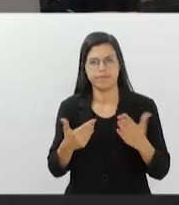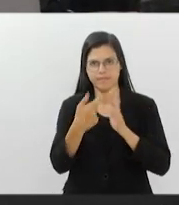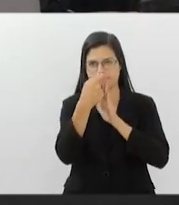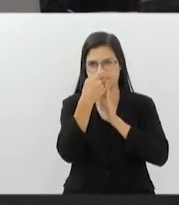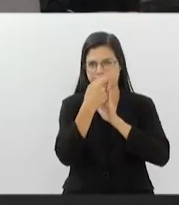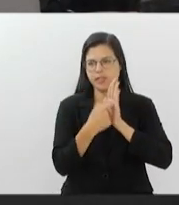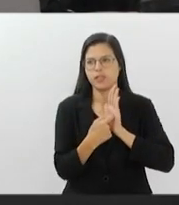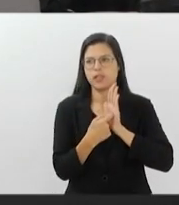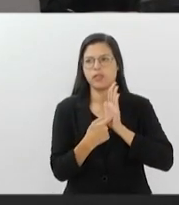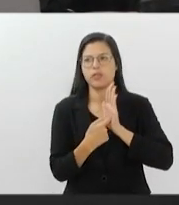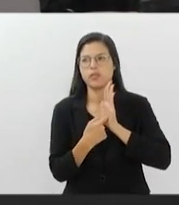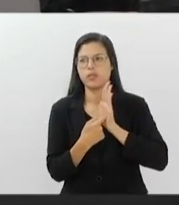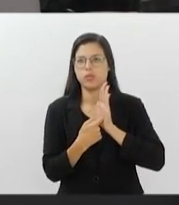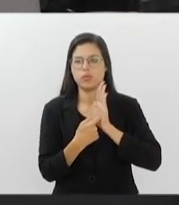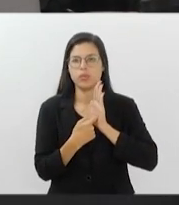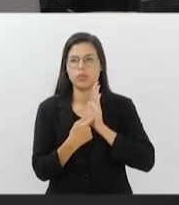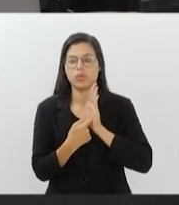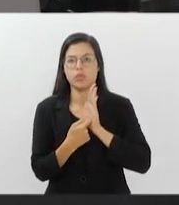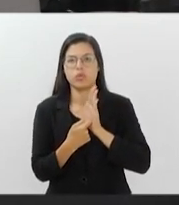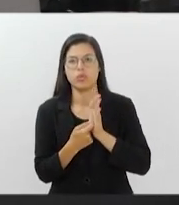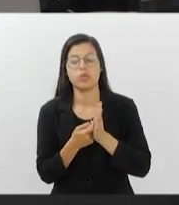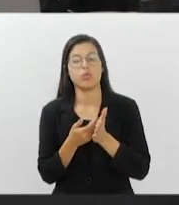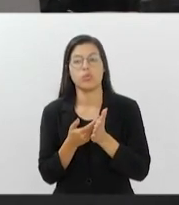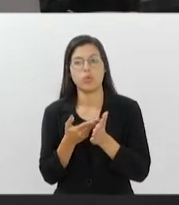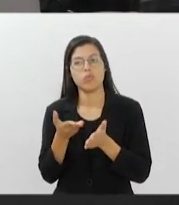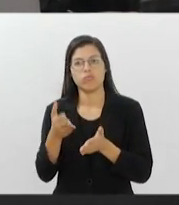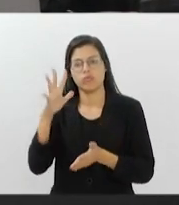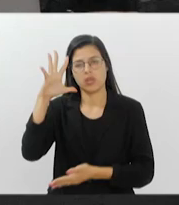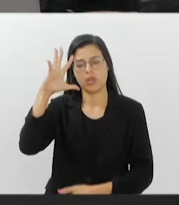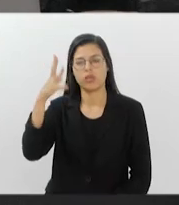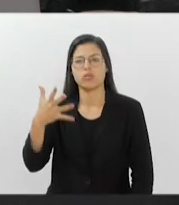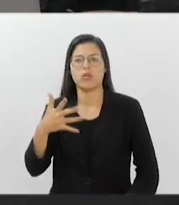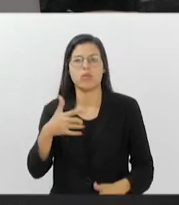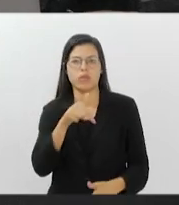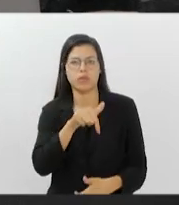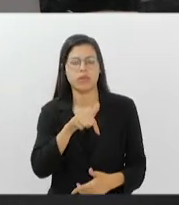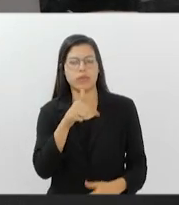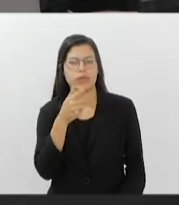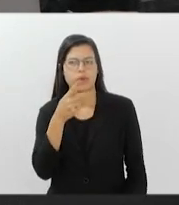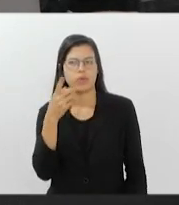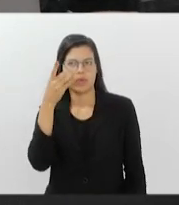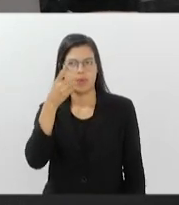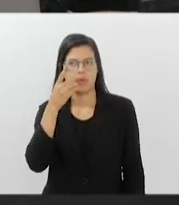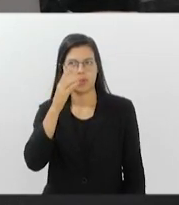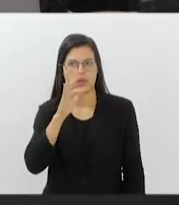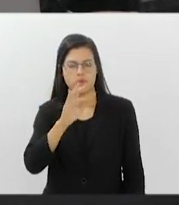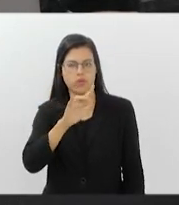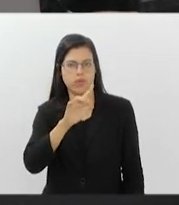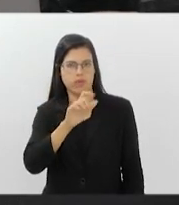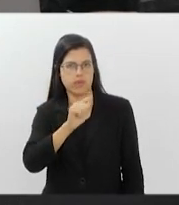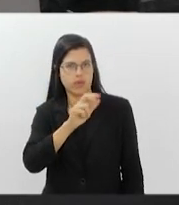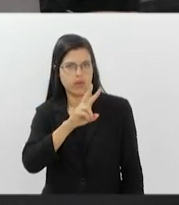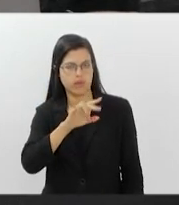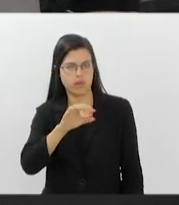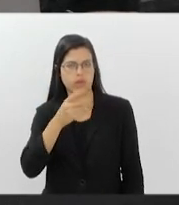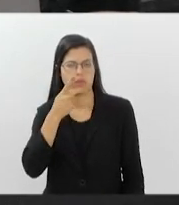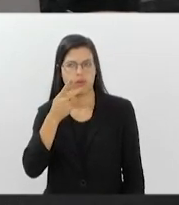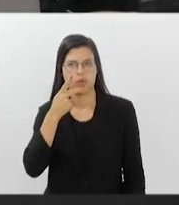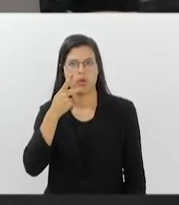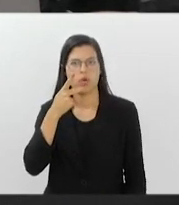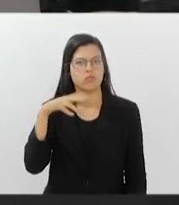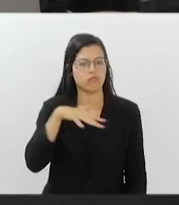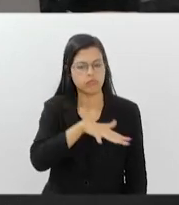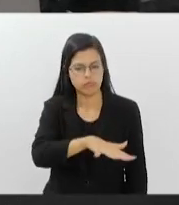redação, ele atende a questão levantada pelo deputado Serafim. Ele tratou de forma genérica. Mas ele